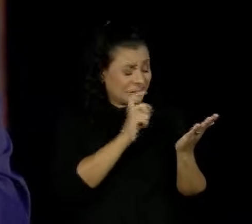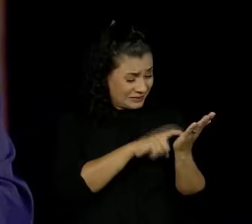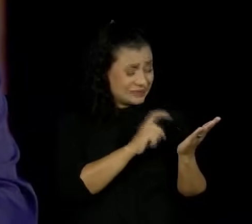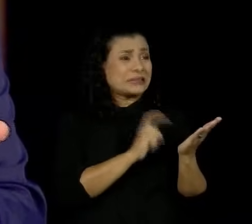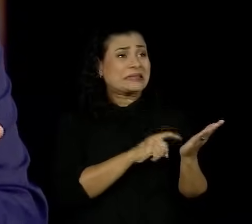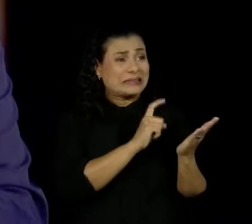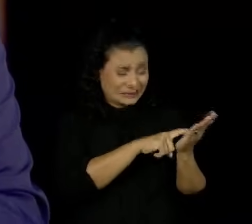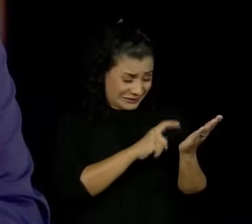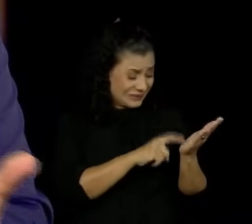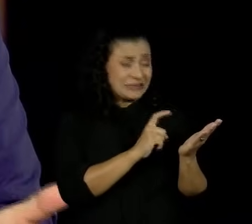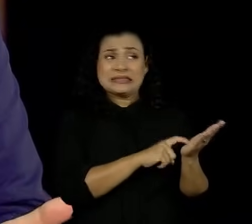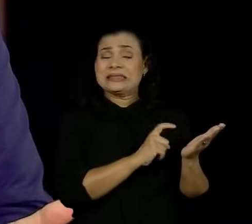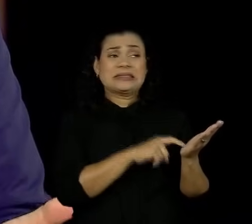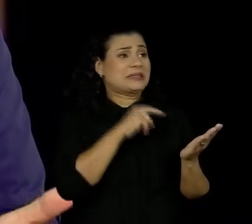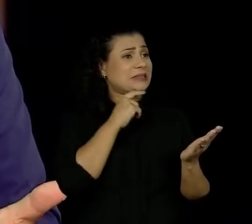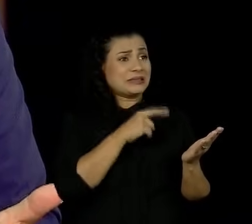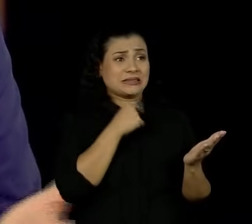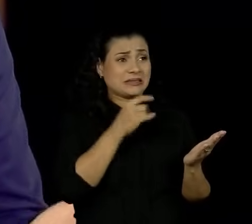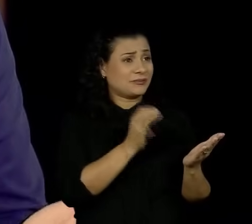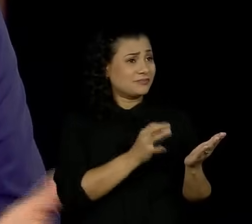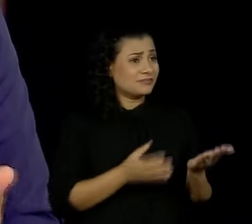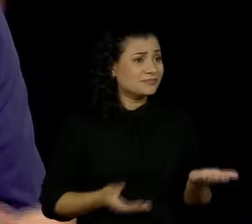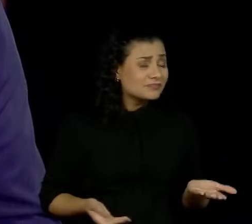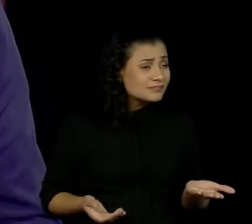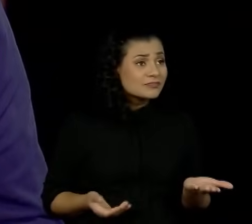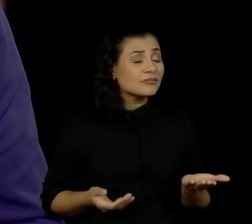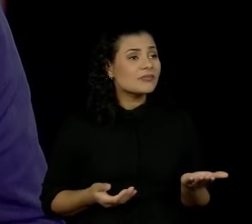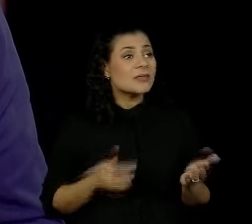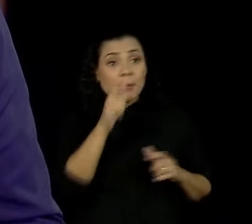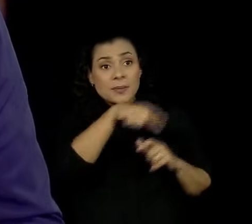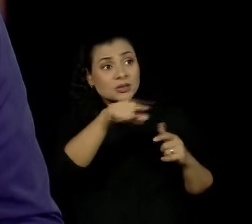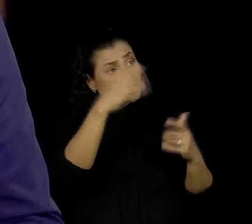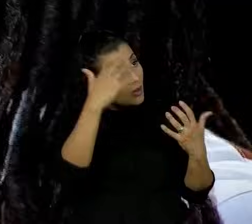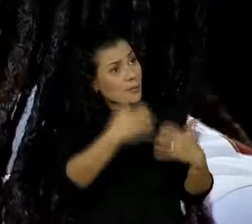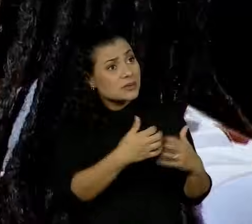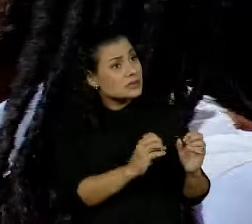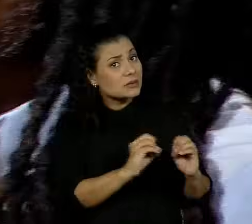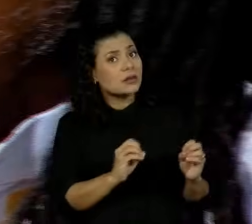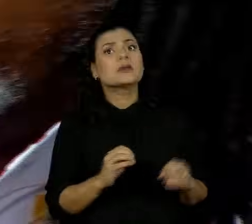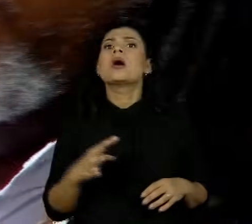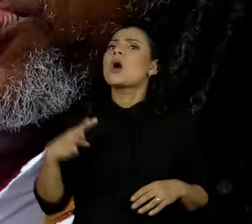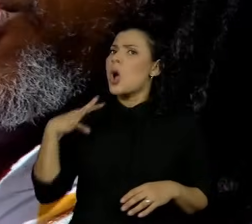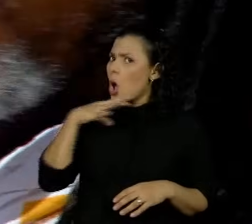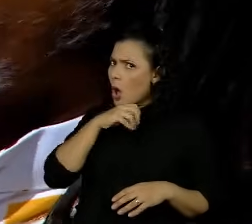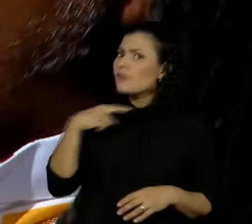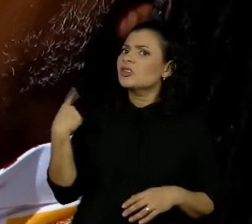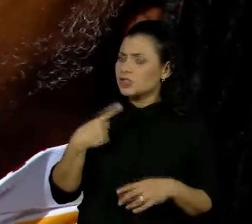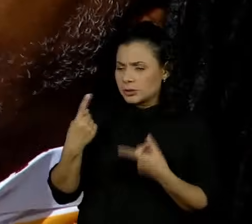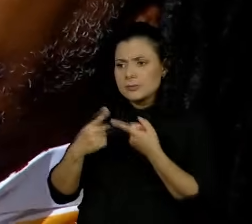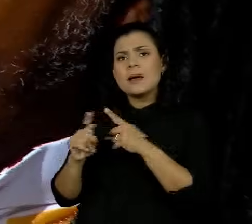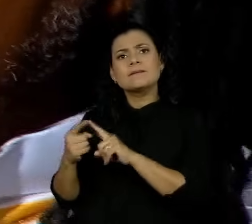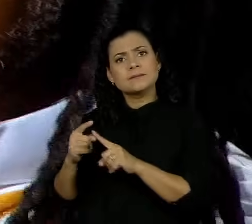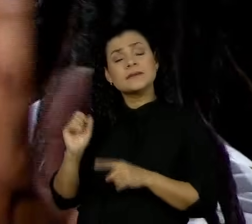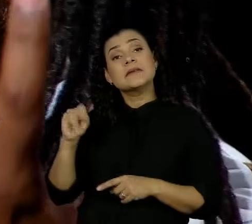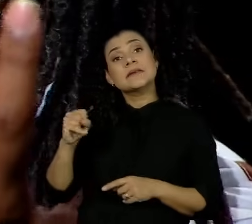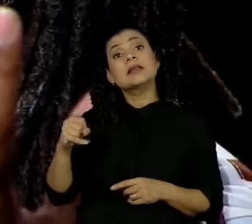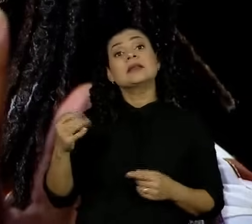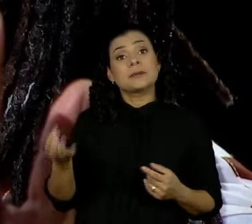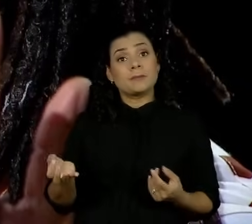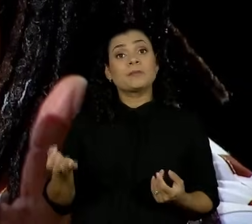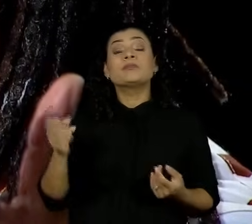teclar, o dedo não acerta o Sim. botão. E aí, o pessoal não está pensando nisso? Sim, estamos, lógico, É. muito. O problema foi